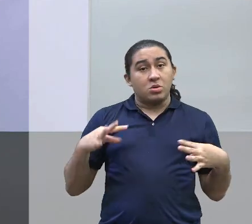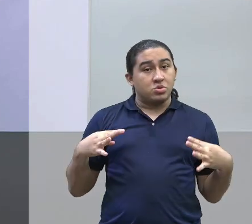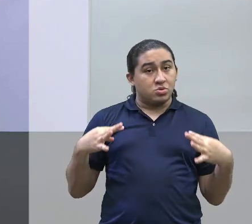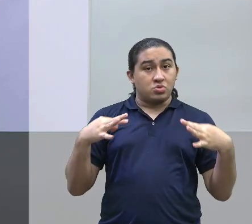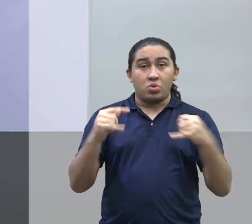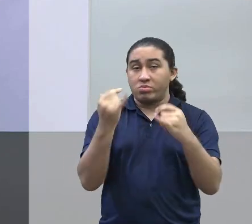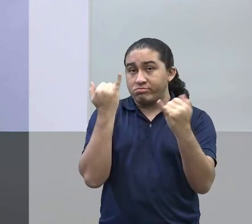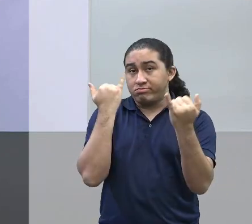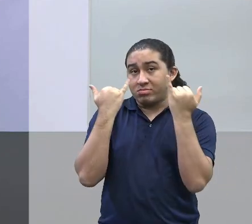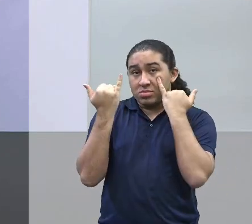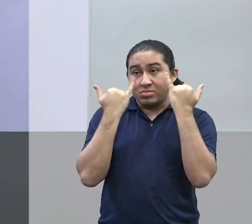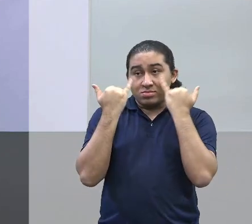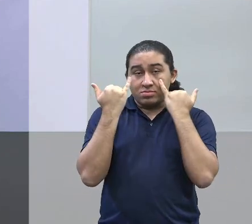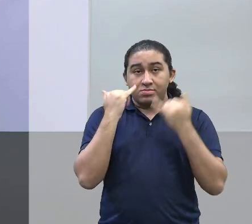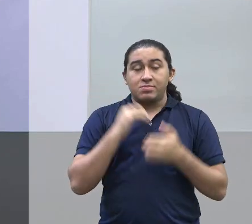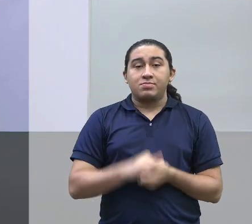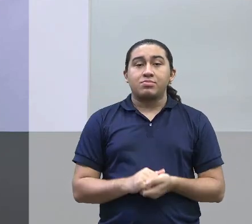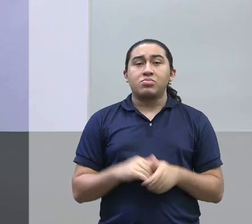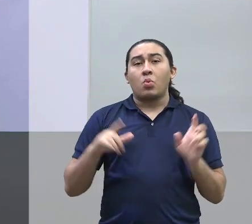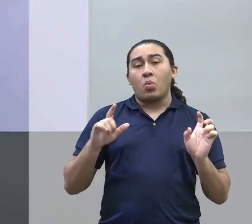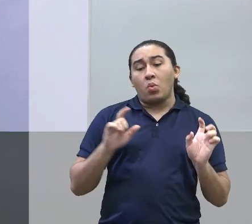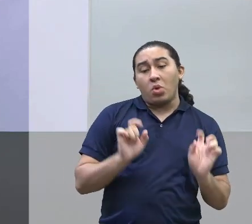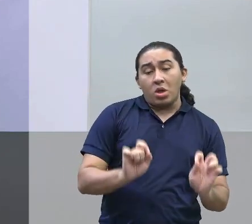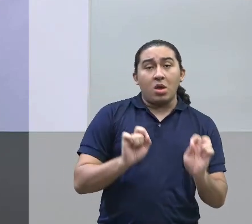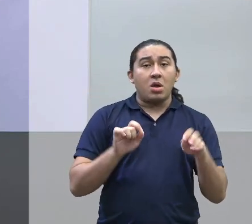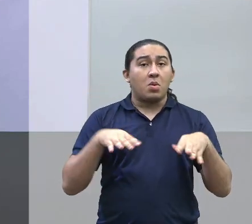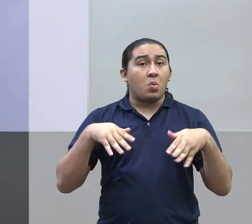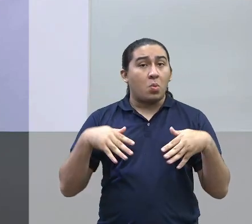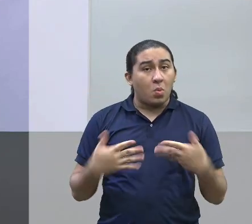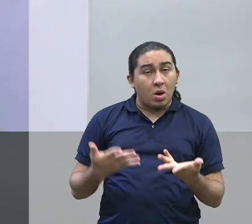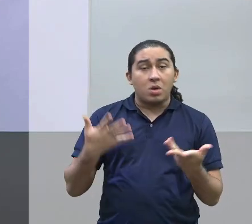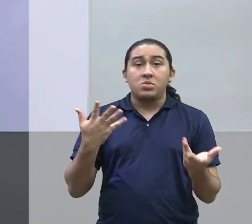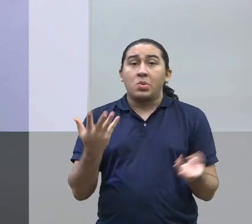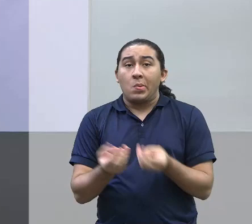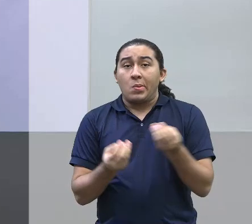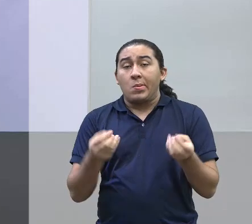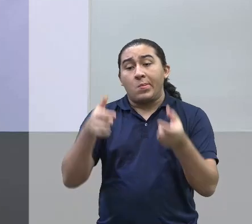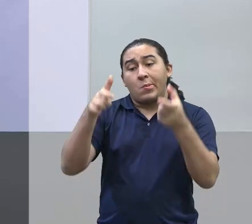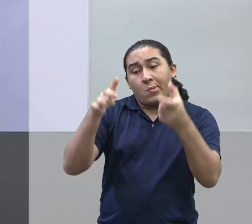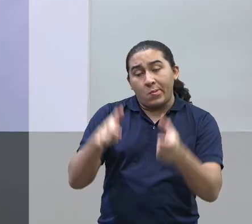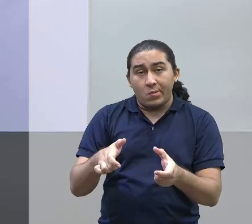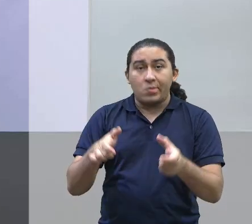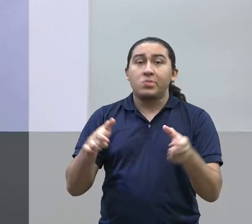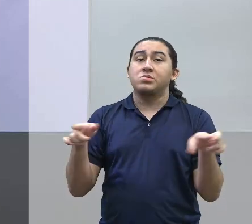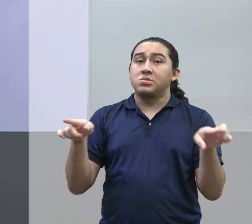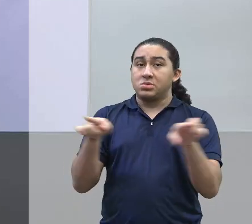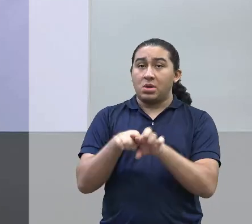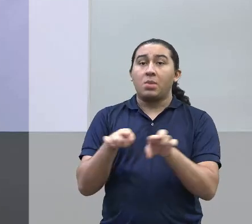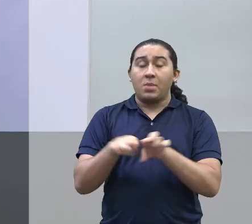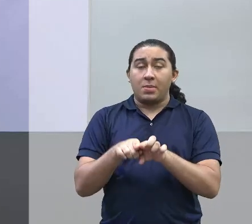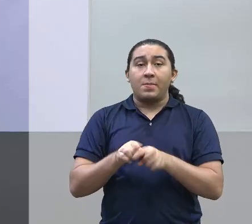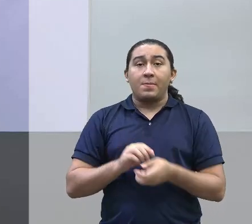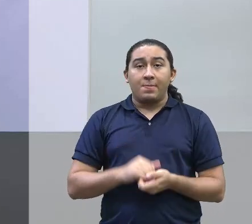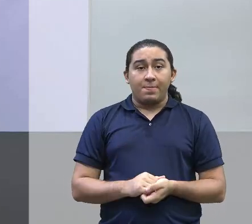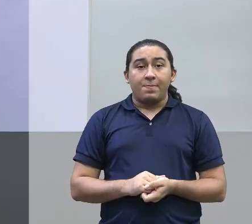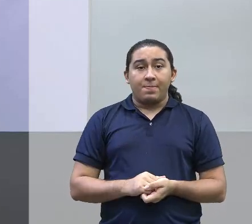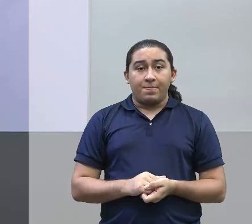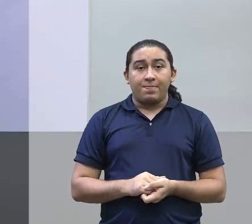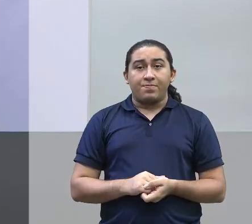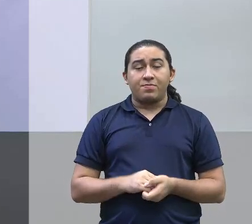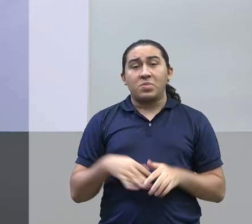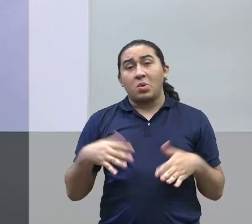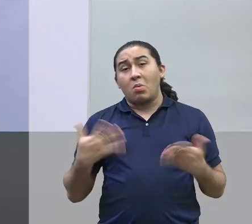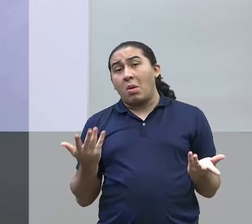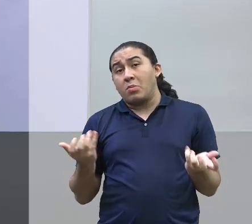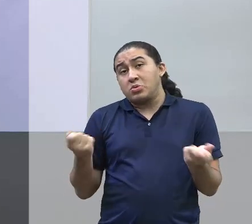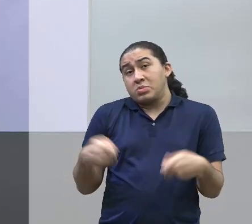as informações. O que, quando, onde, como, de que forma,